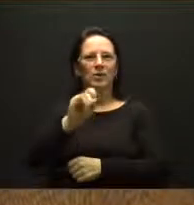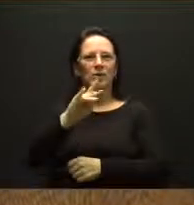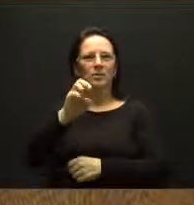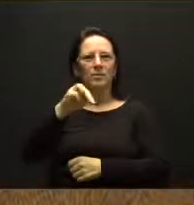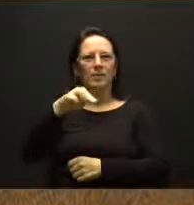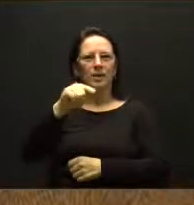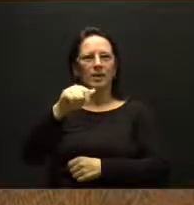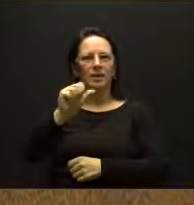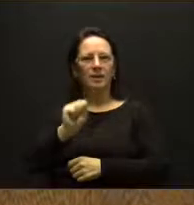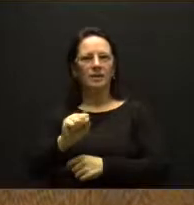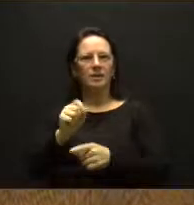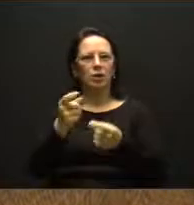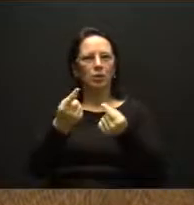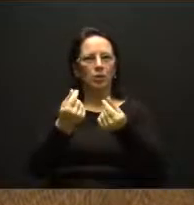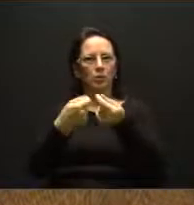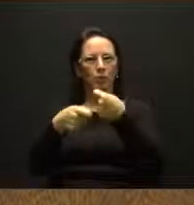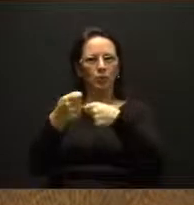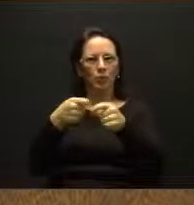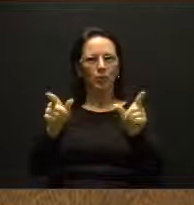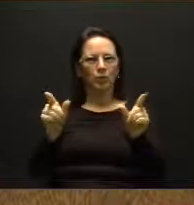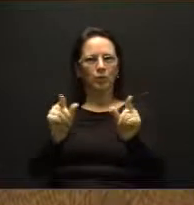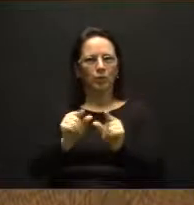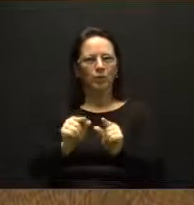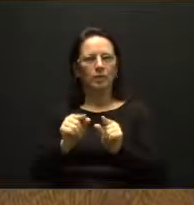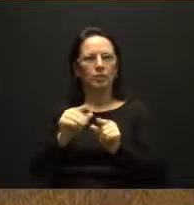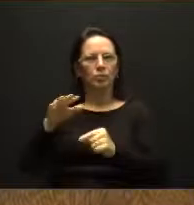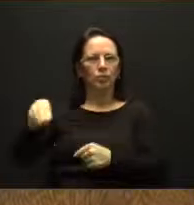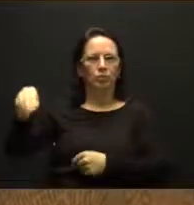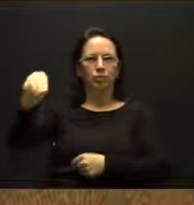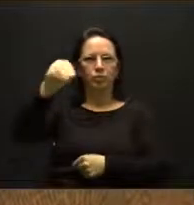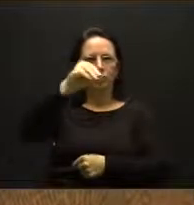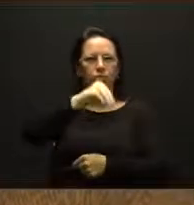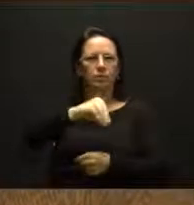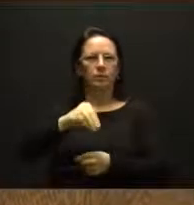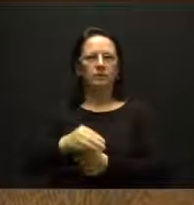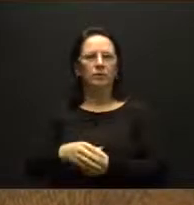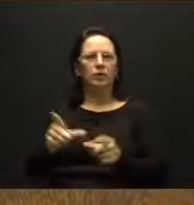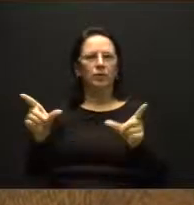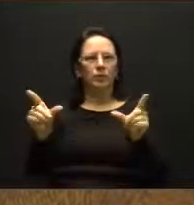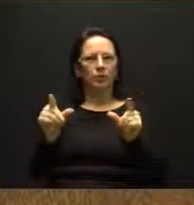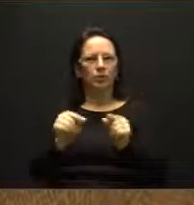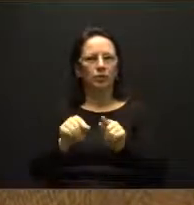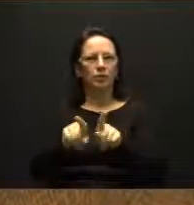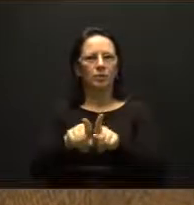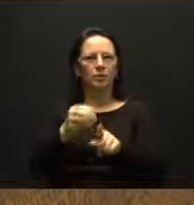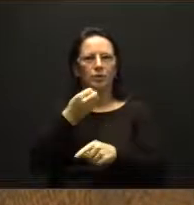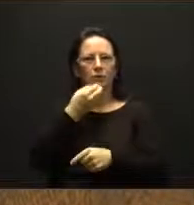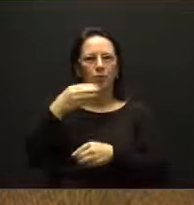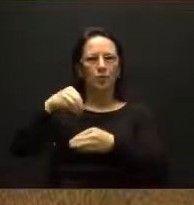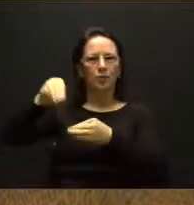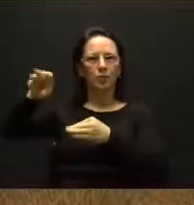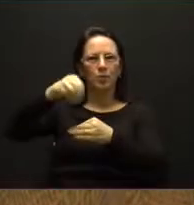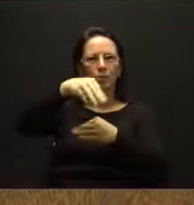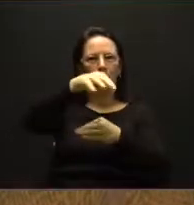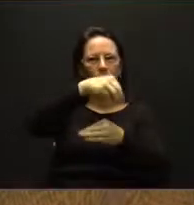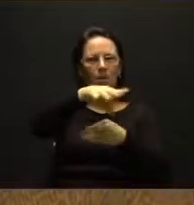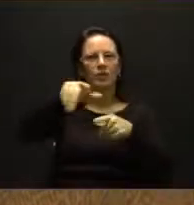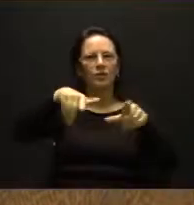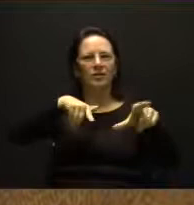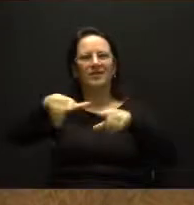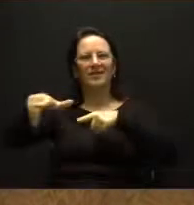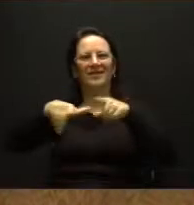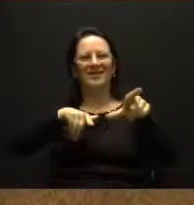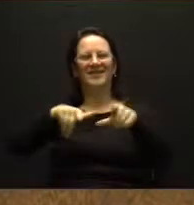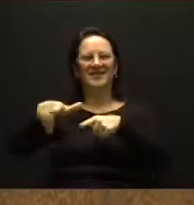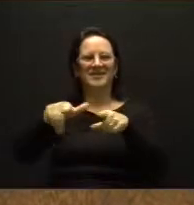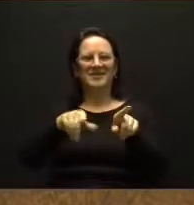desaquecimento econômico de toda uma cadeia produtiva e fornecedora de bens e serviços da região